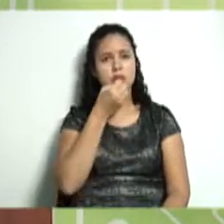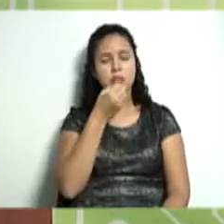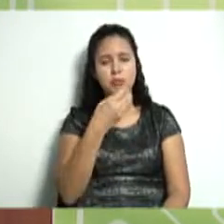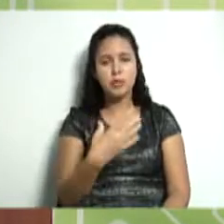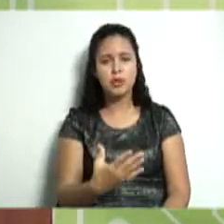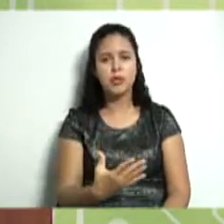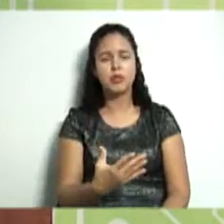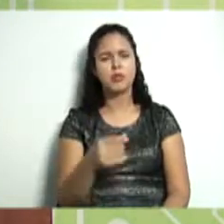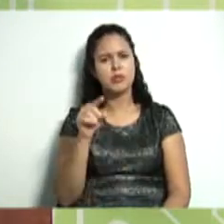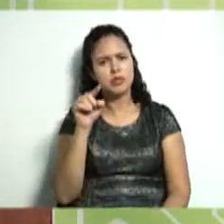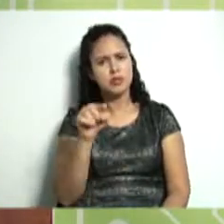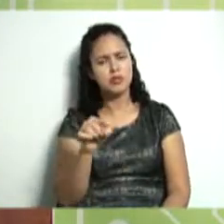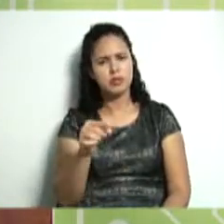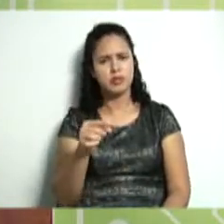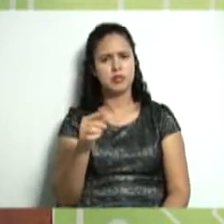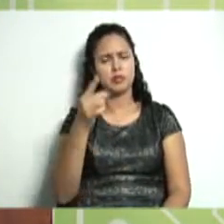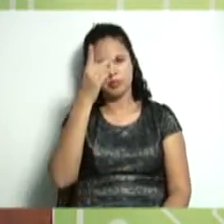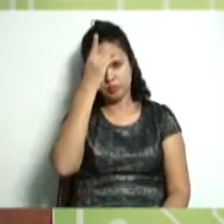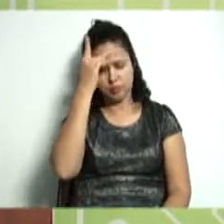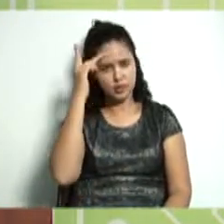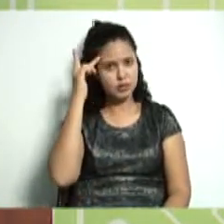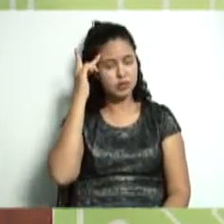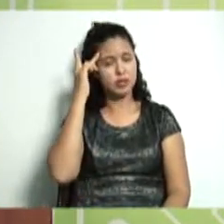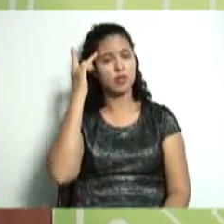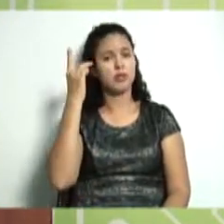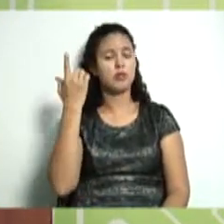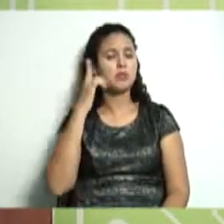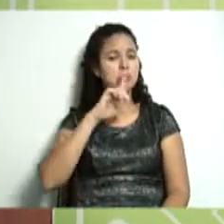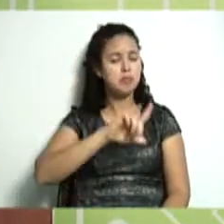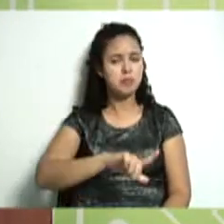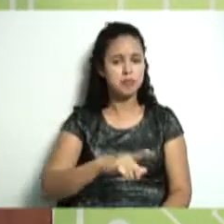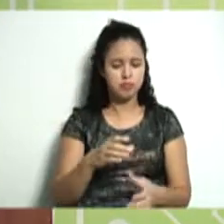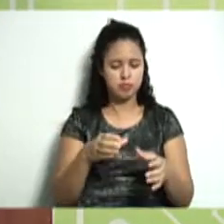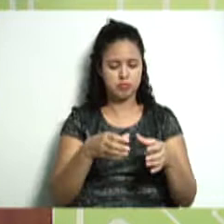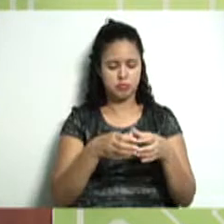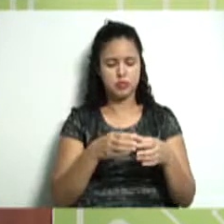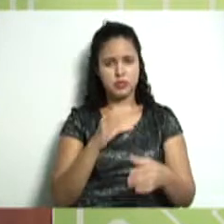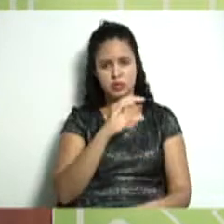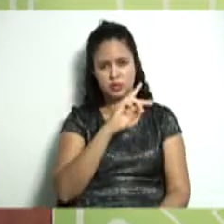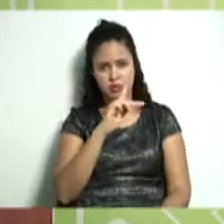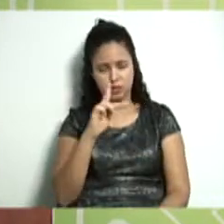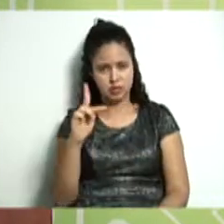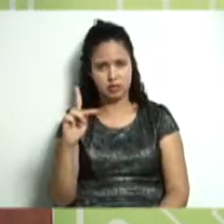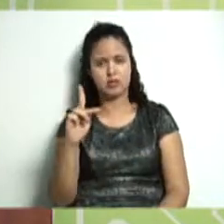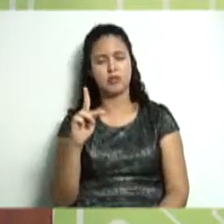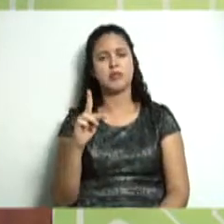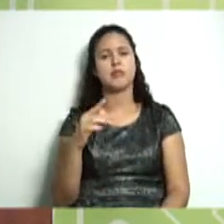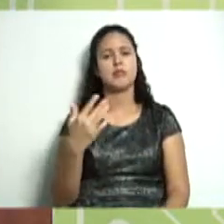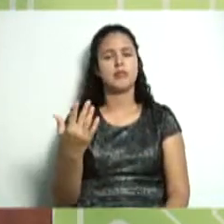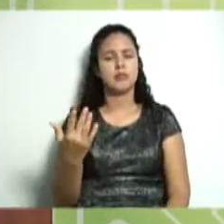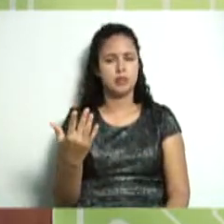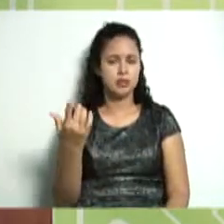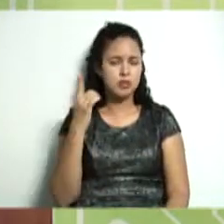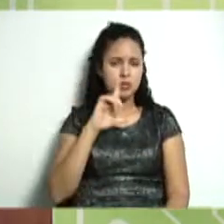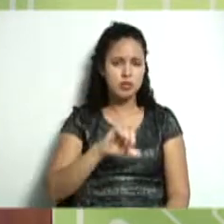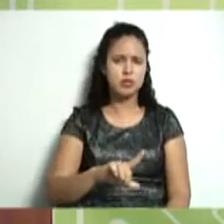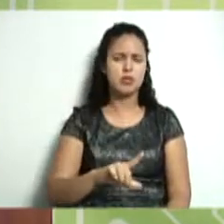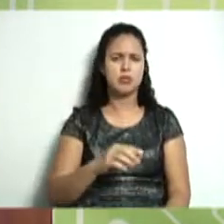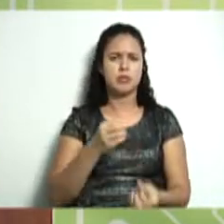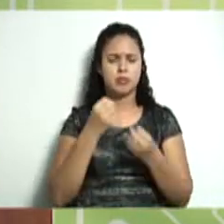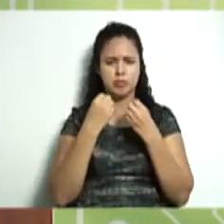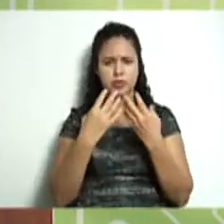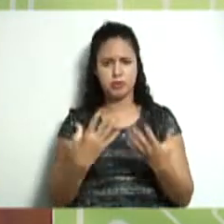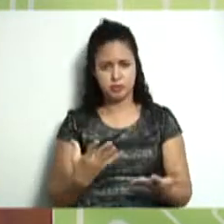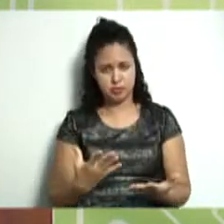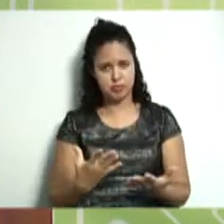alegria a gente ver alguém que participa de cooperativa, que é um cooperado e se beneficia através